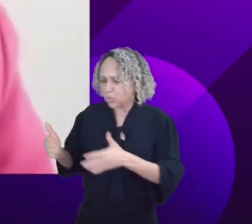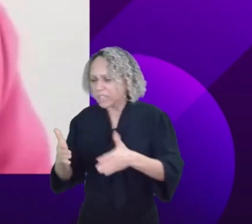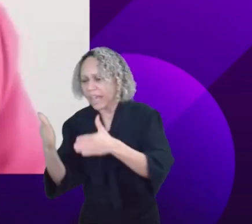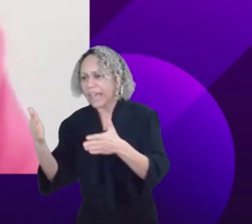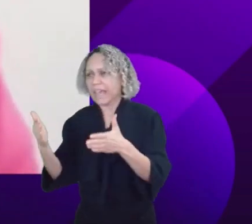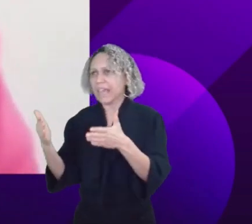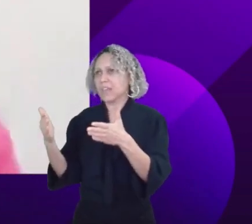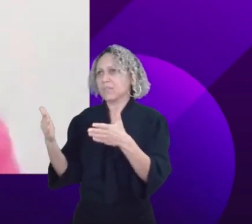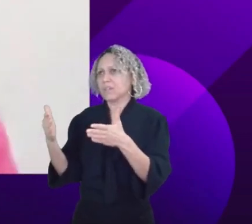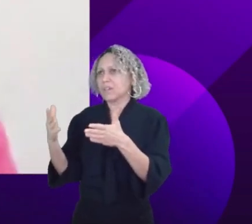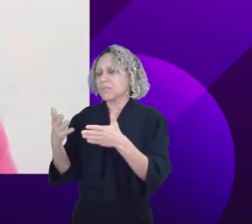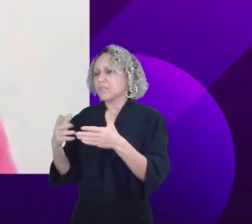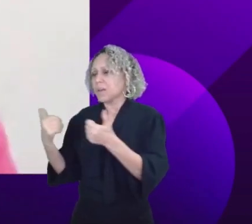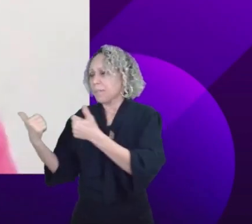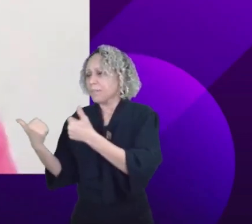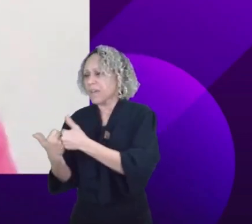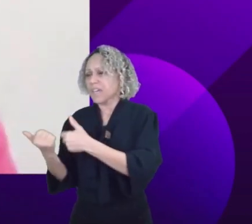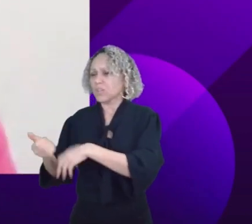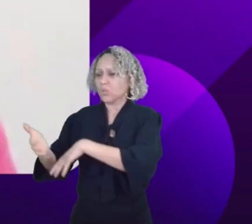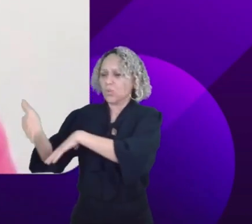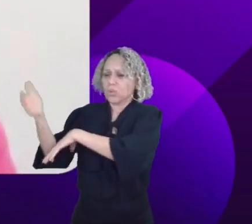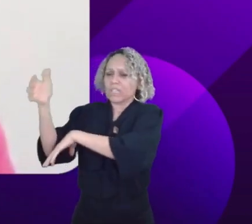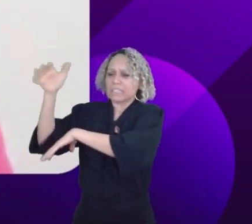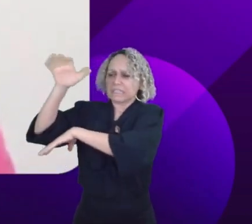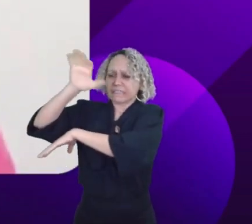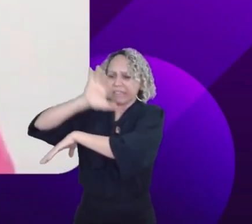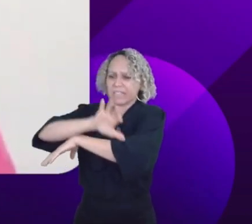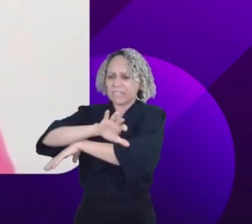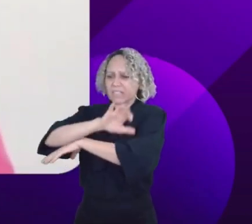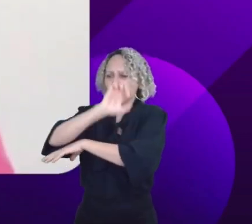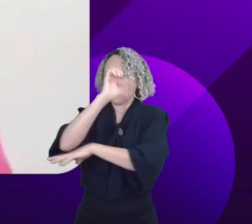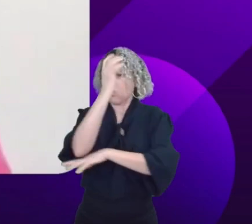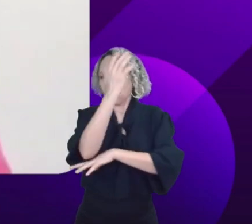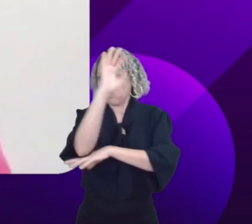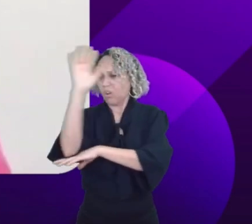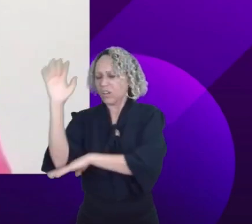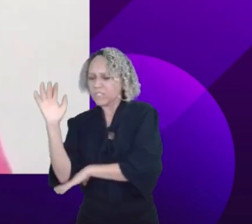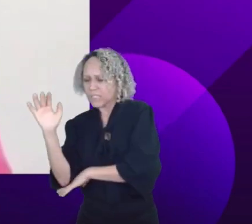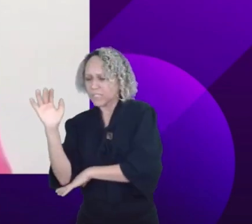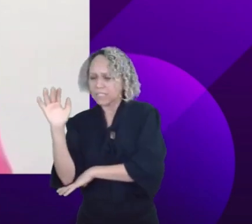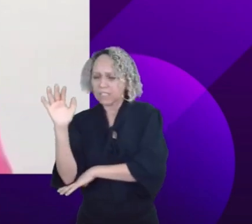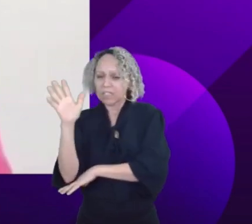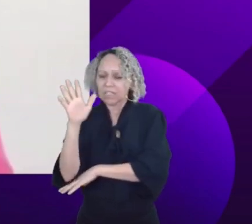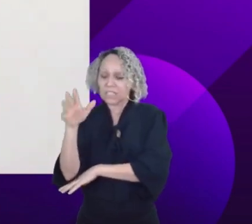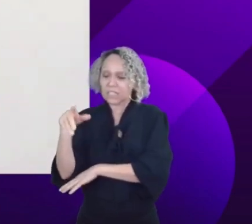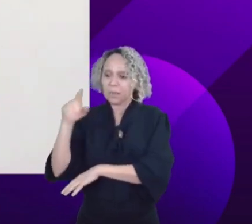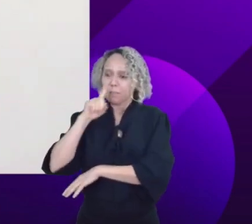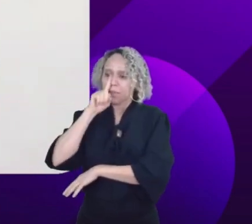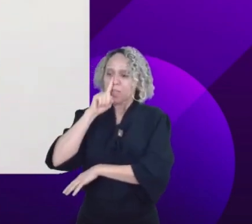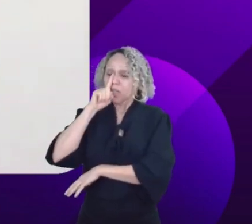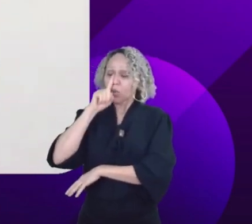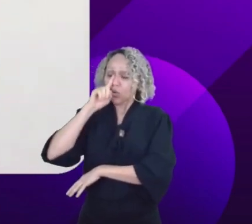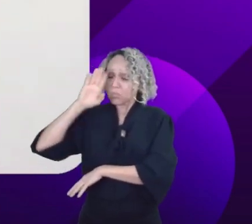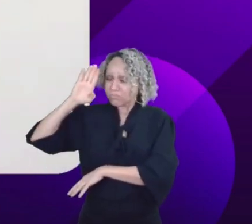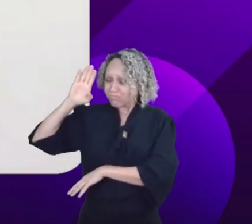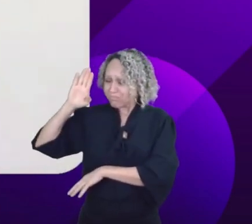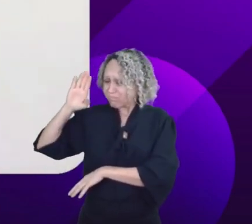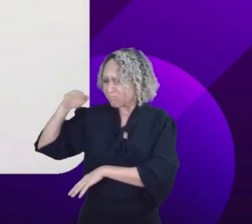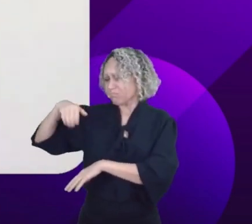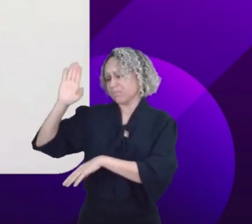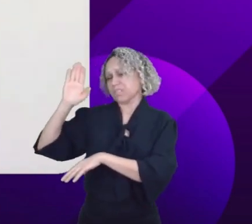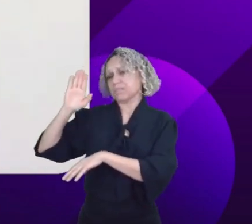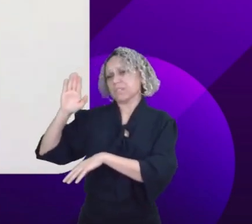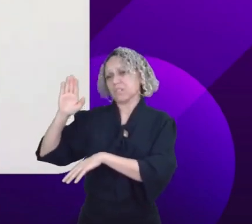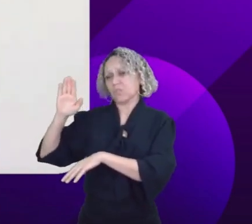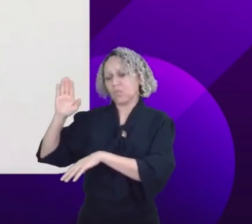próximo período, né, para organizar as cidades, para que elas não se repitam os desastres, né. Então, o governo